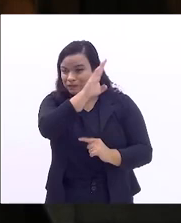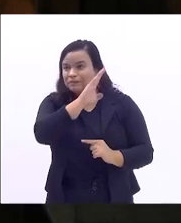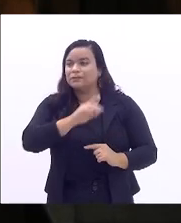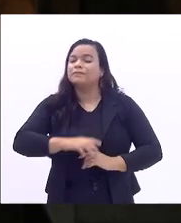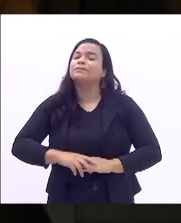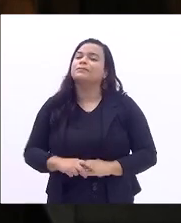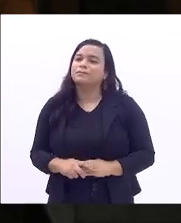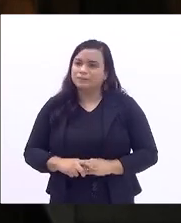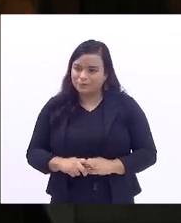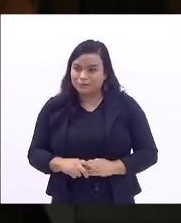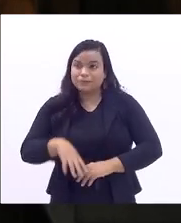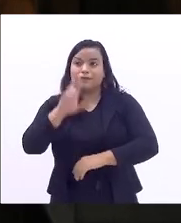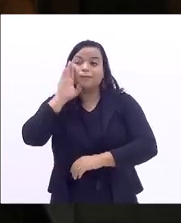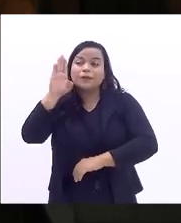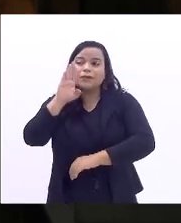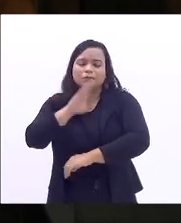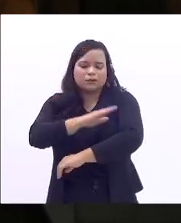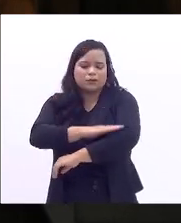racial